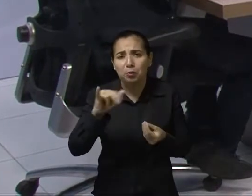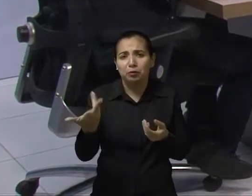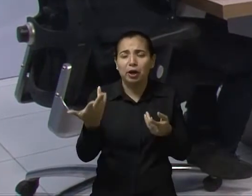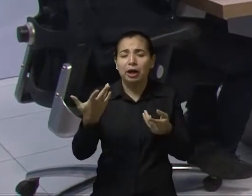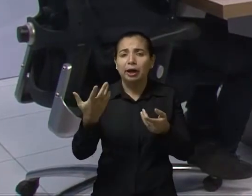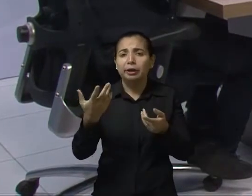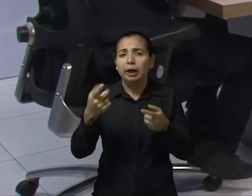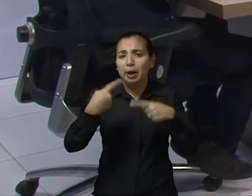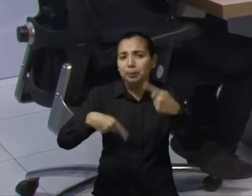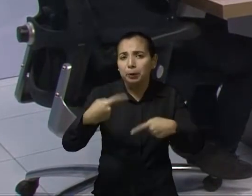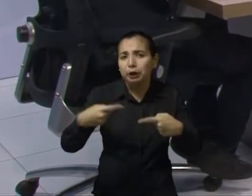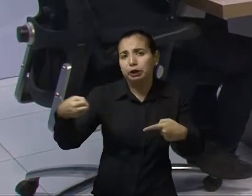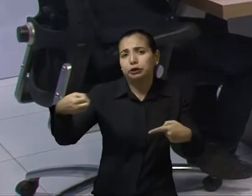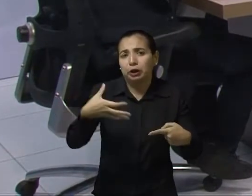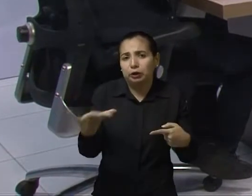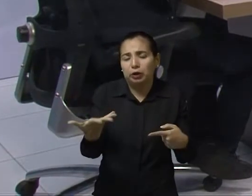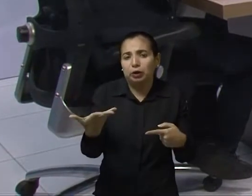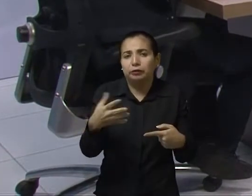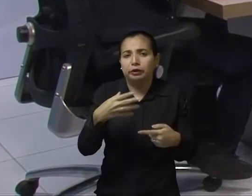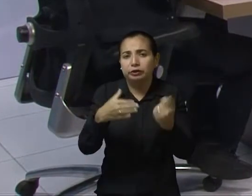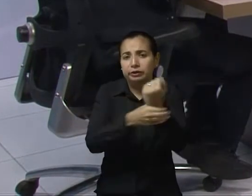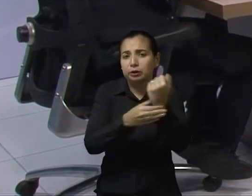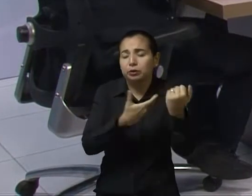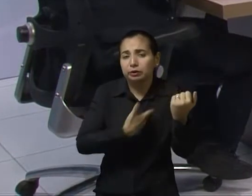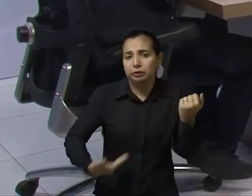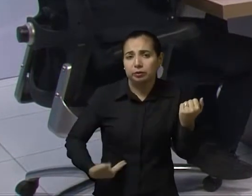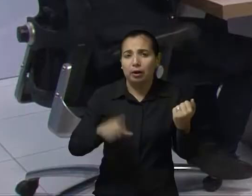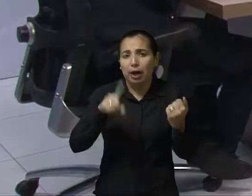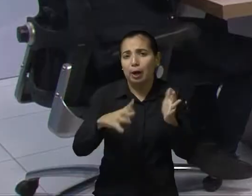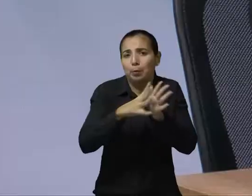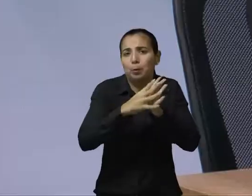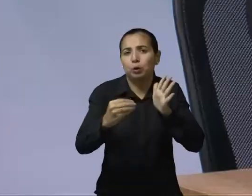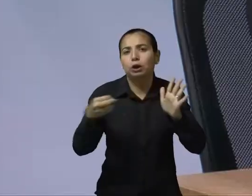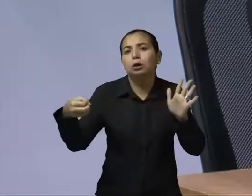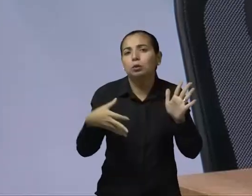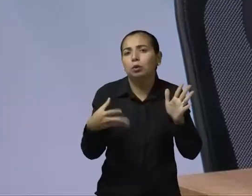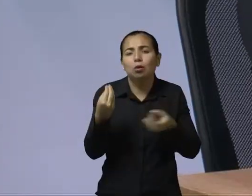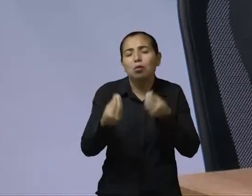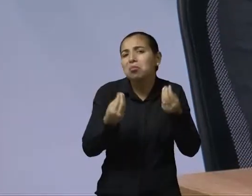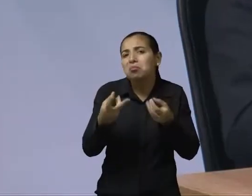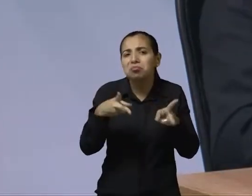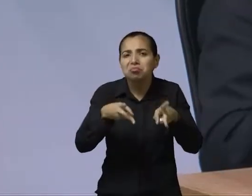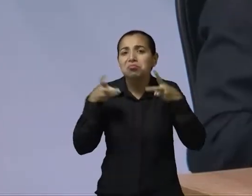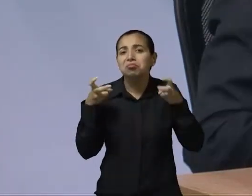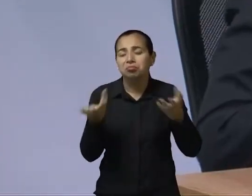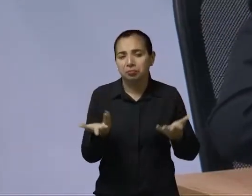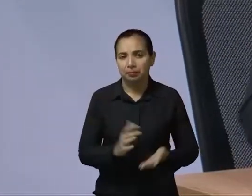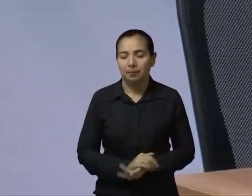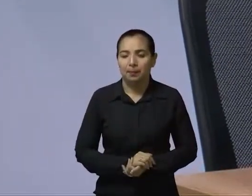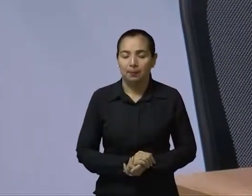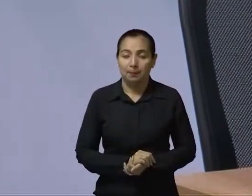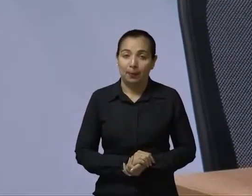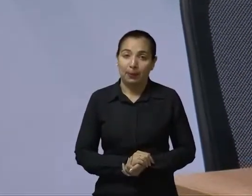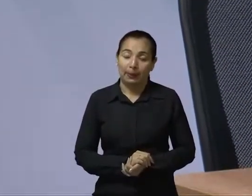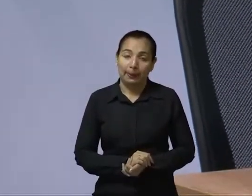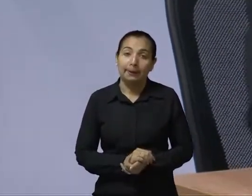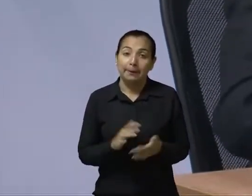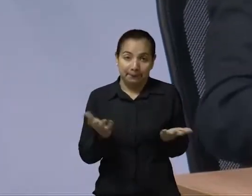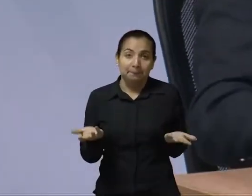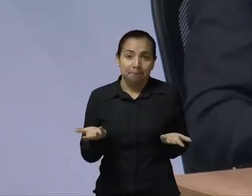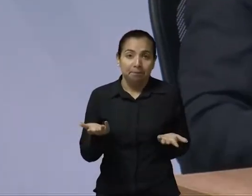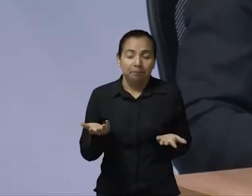partir desse remodelo, digamos assim? É importante compreender uma questão de